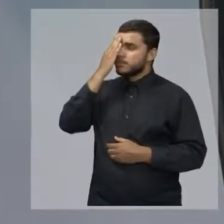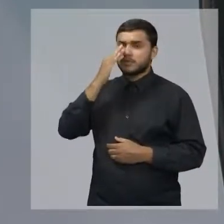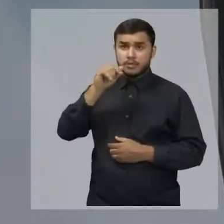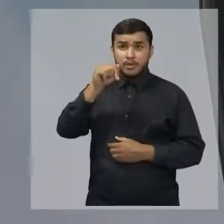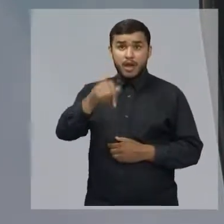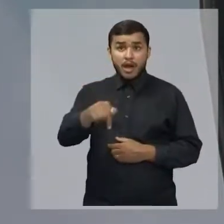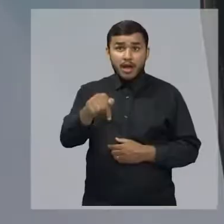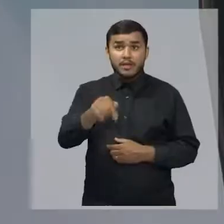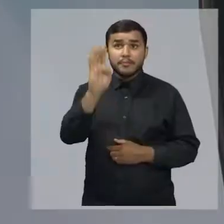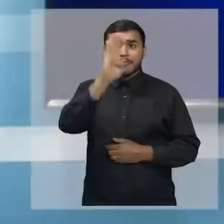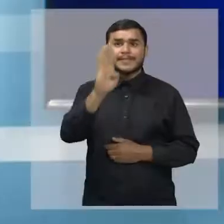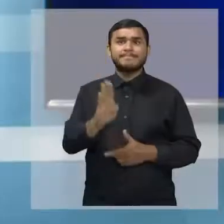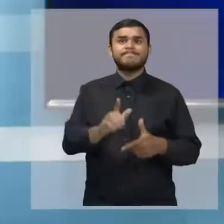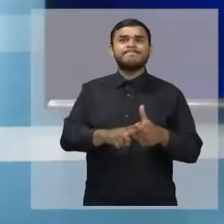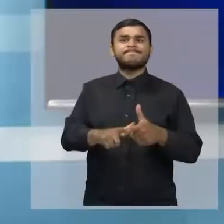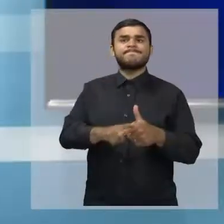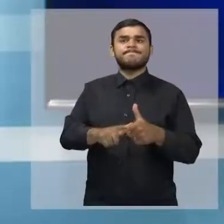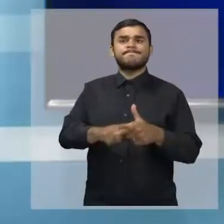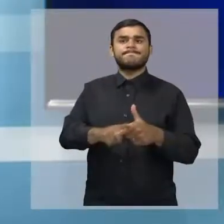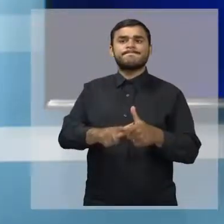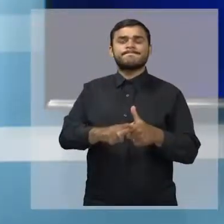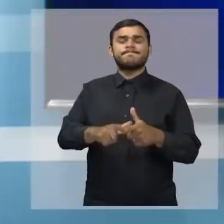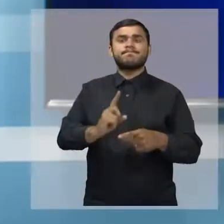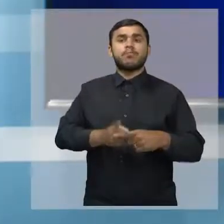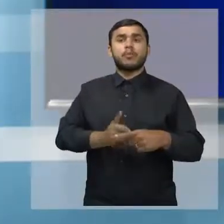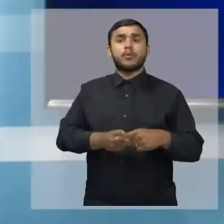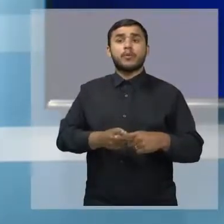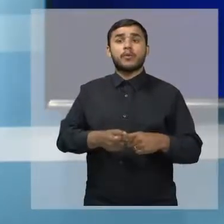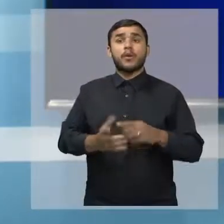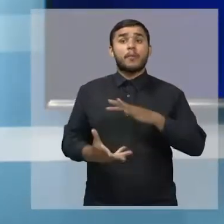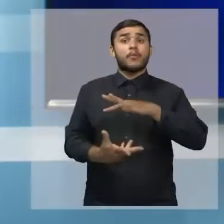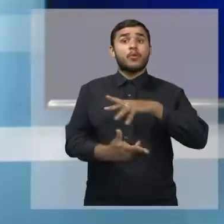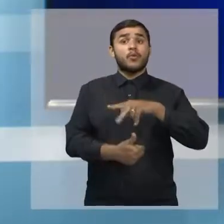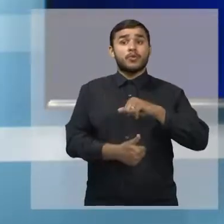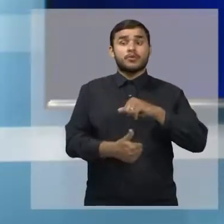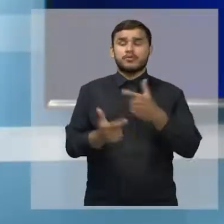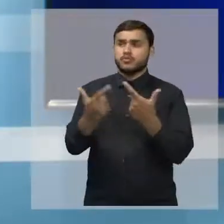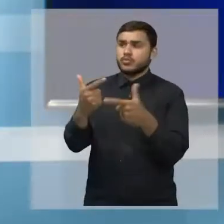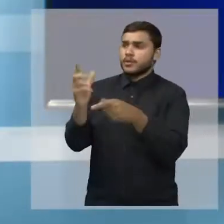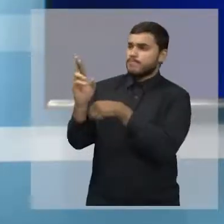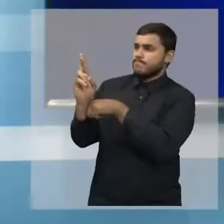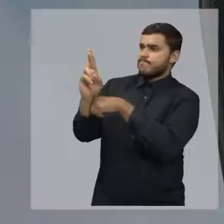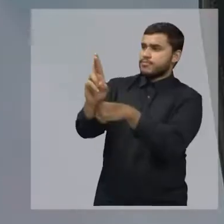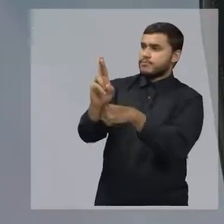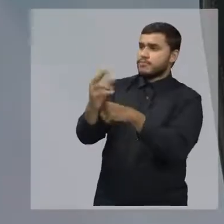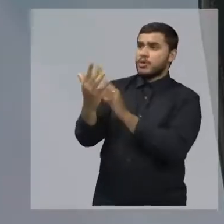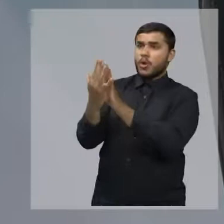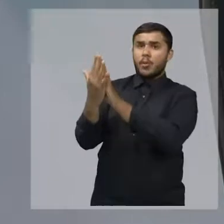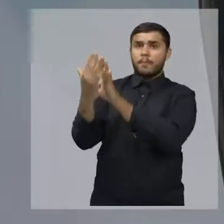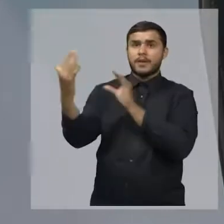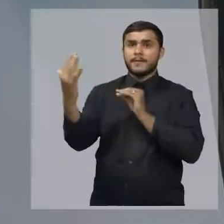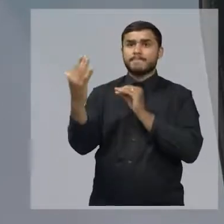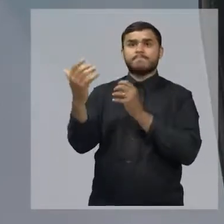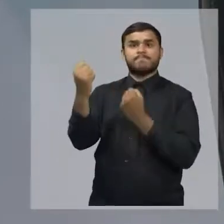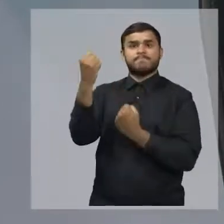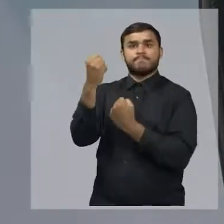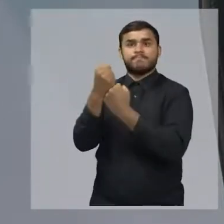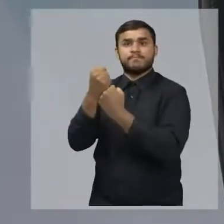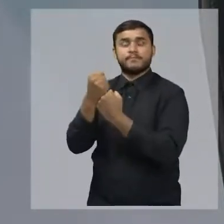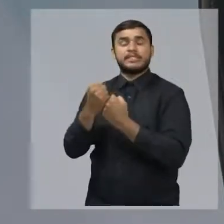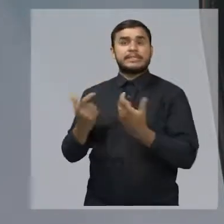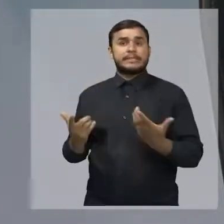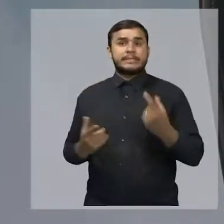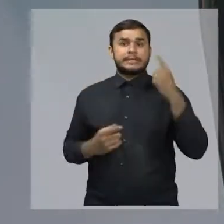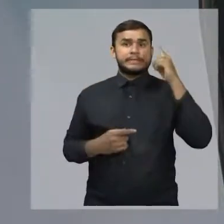crise de representatividade ela não é brasileira, né? Ela é global. E a gente teria, até agora, as respostas caminham pela uma